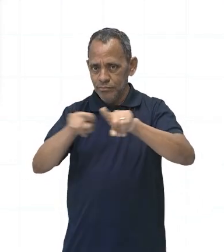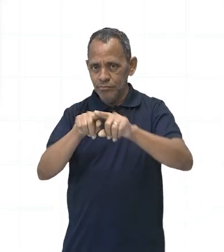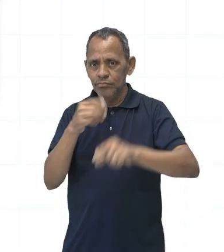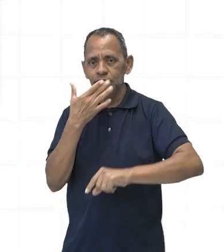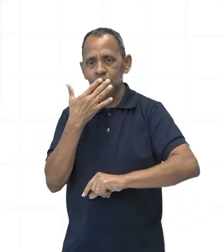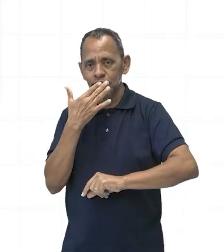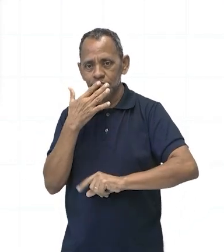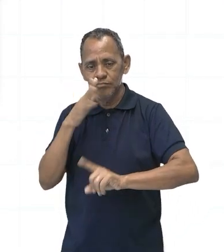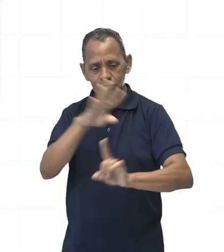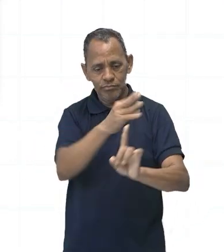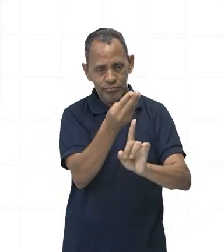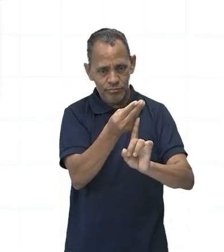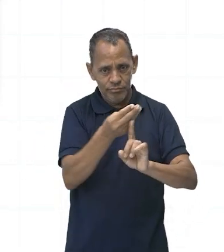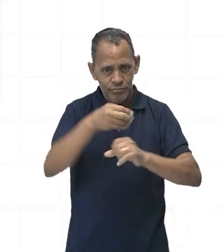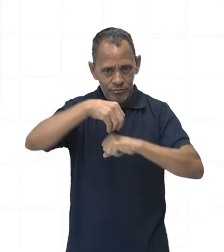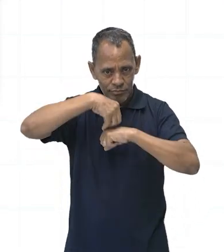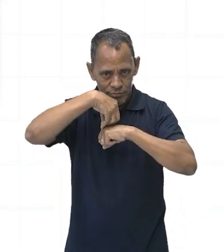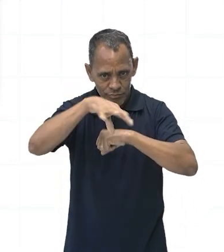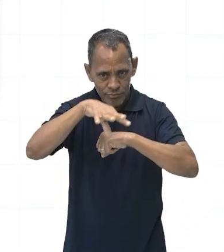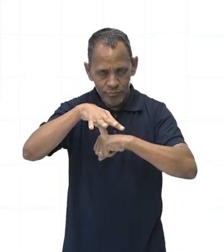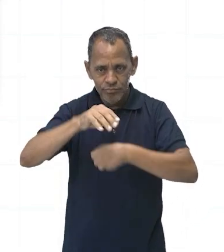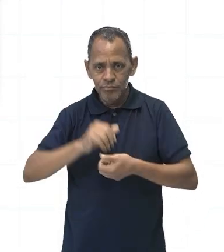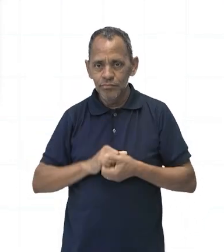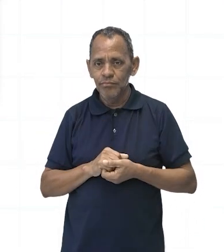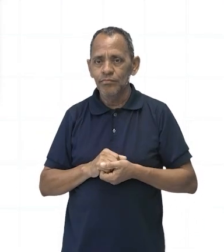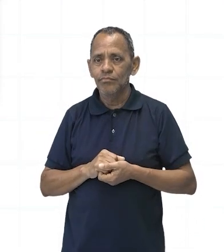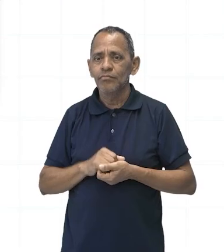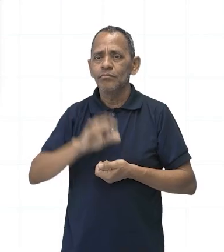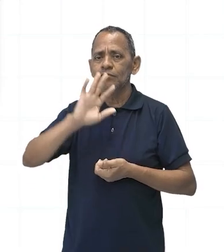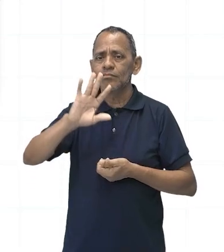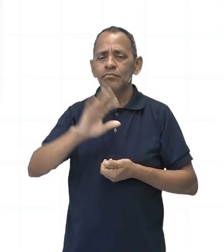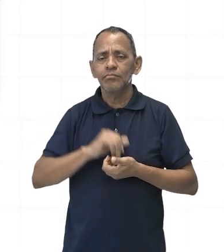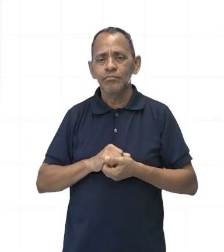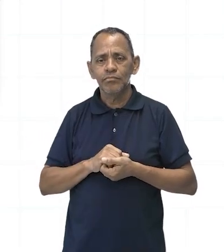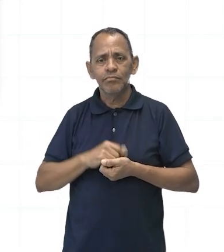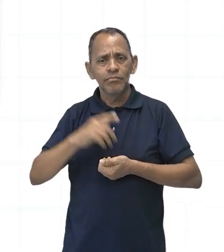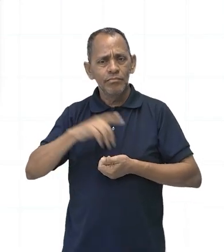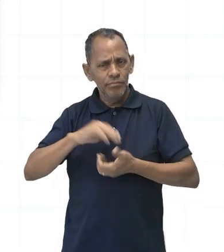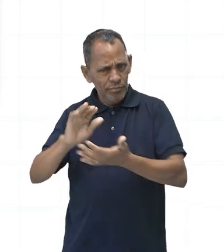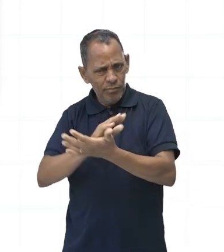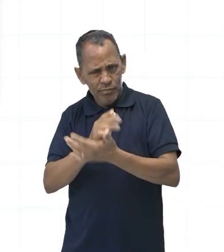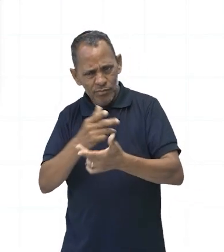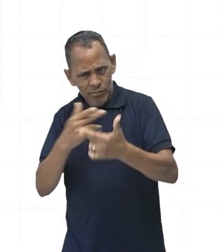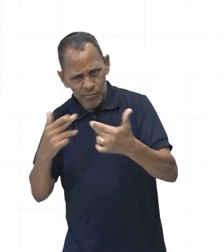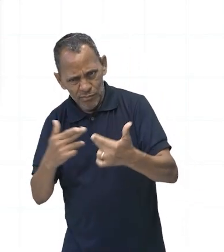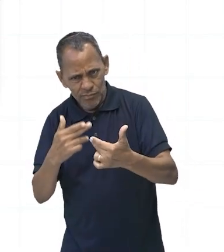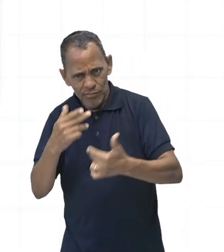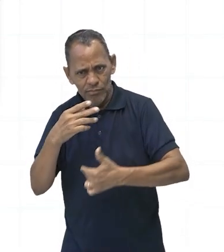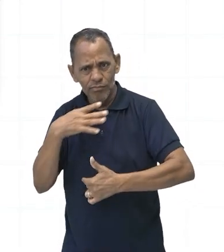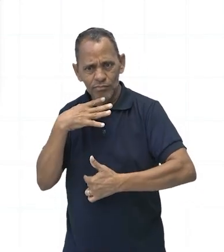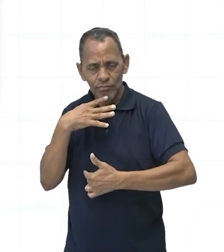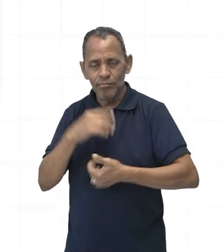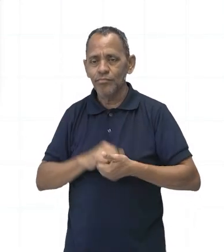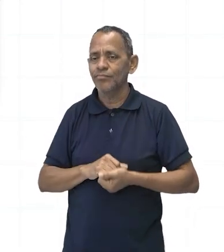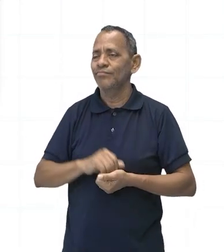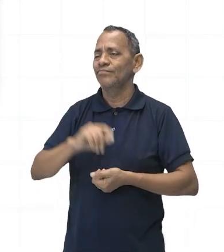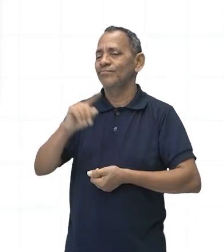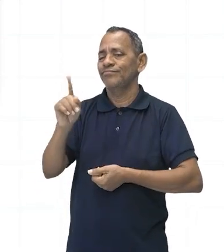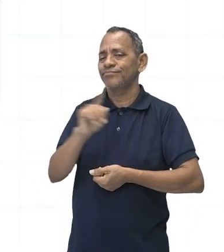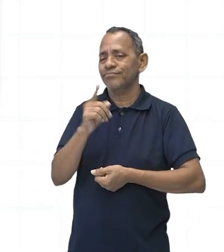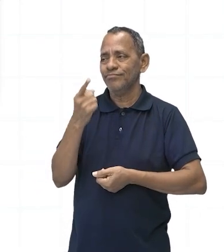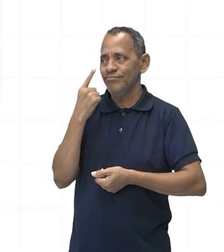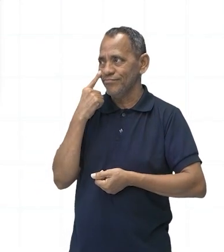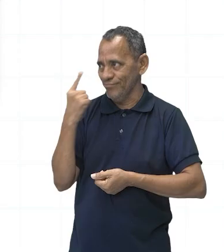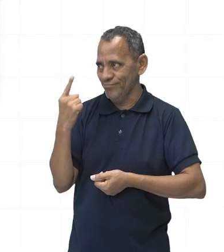que o artista queria passar. Mas aí, eu tenho algo que eu reconheço? Não. Né? Eu estou vendo